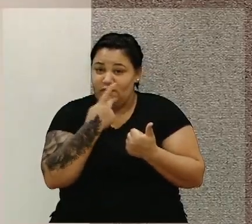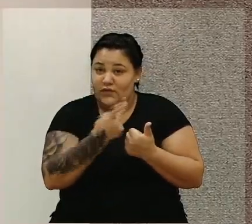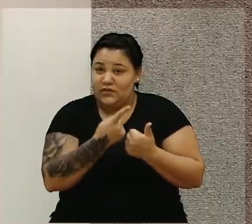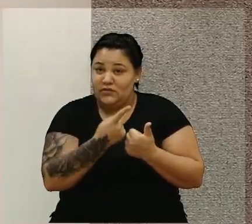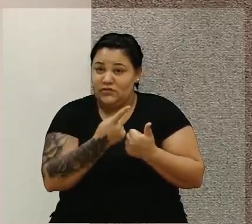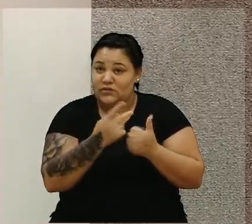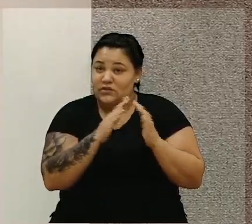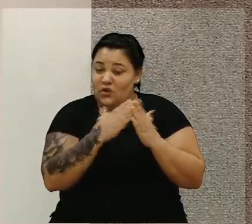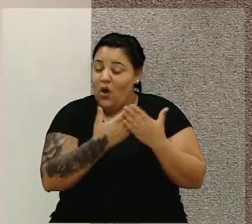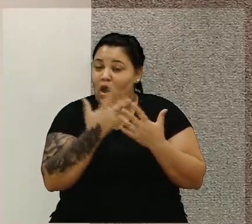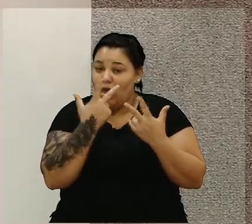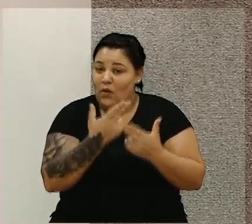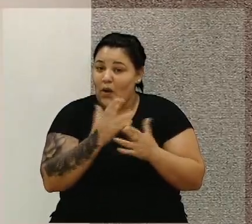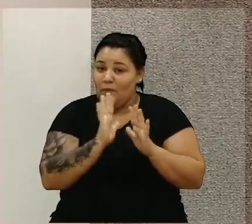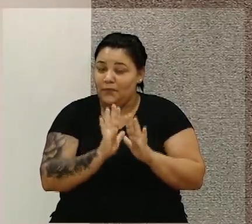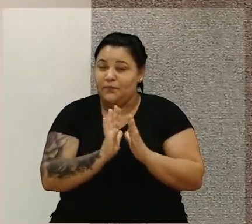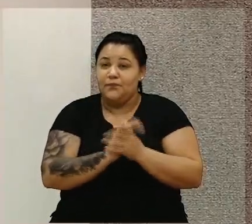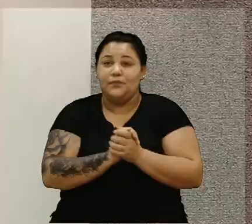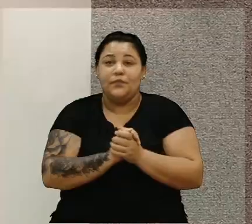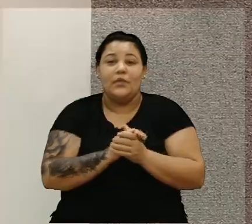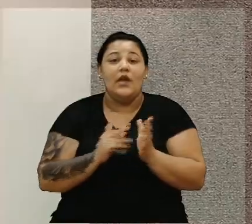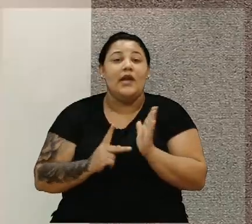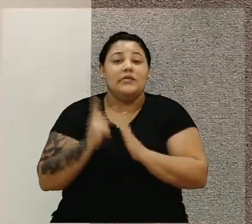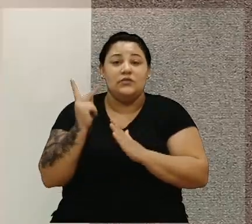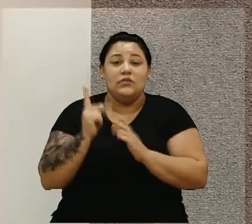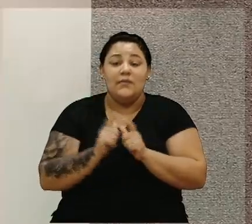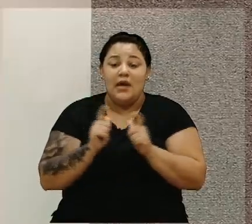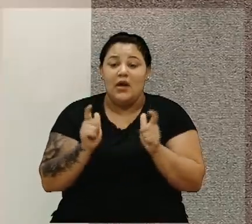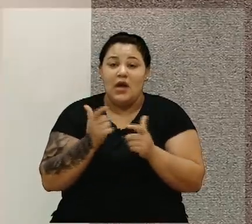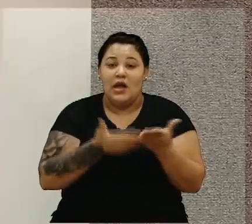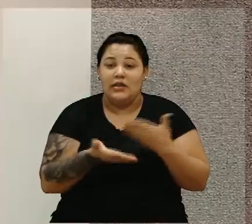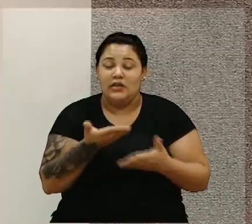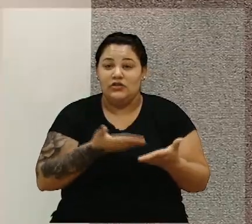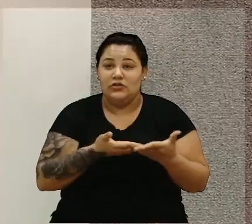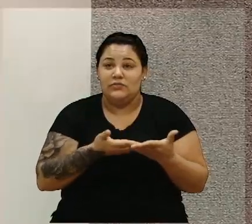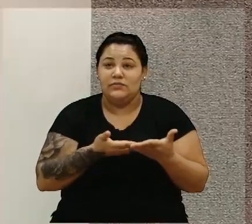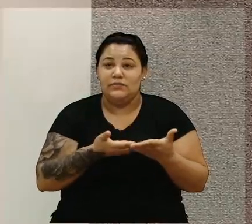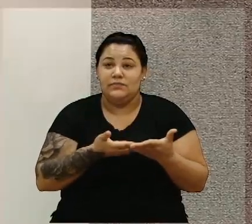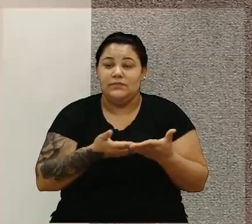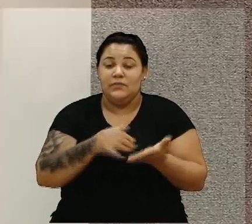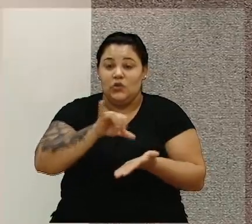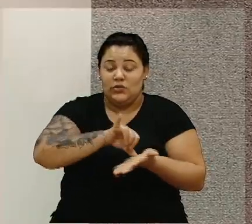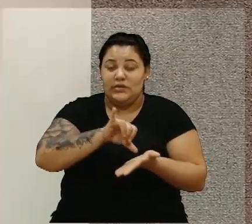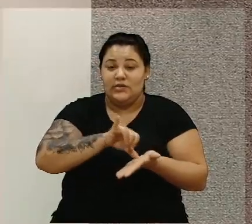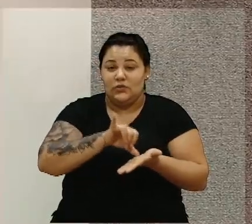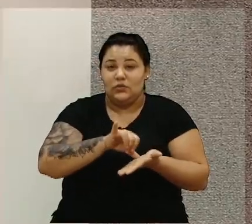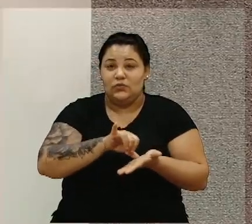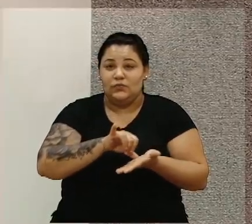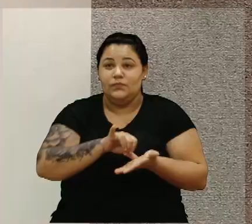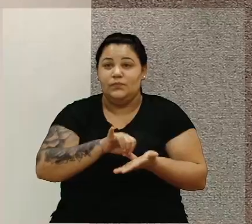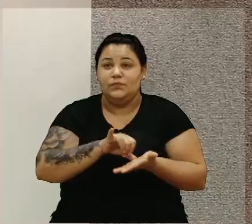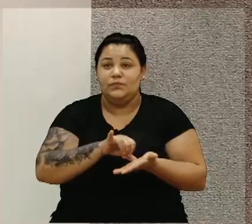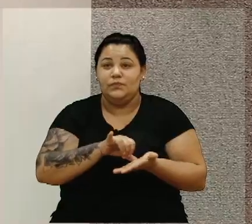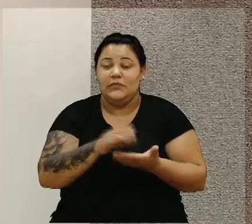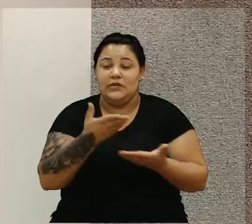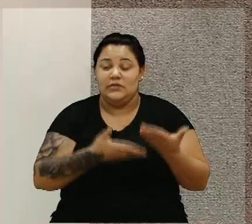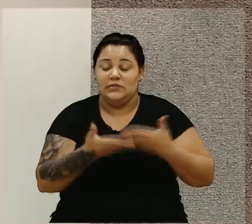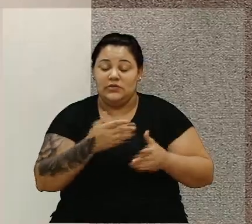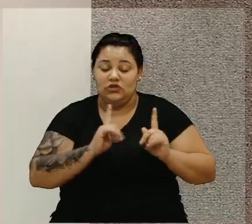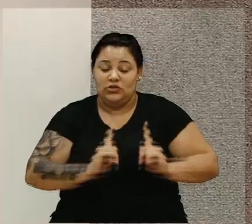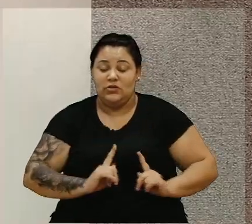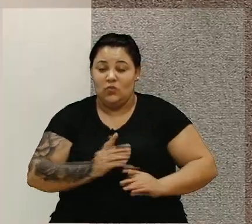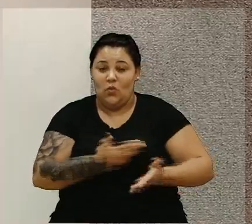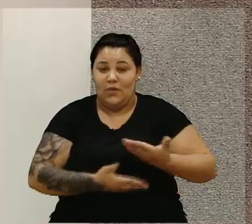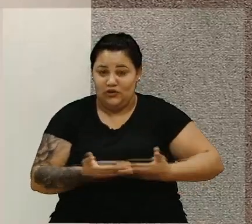lá naquela região, inclusive é a segunda maior atendida pelo Centro Filantrópico nessa condução compartilhada, nessa gestão